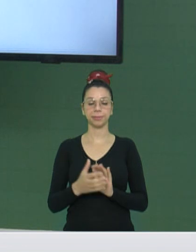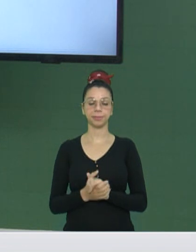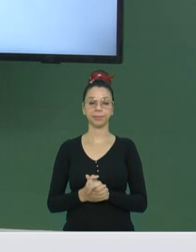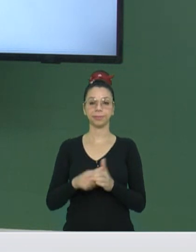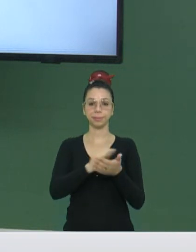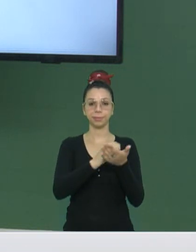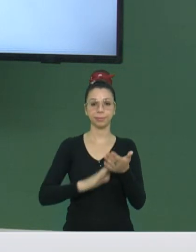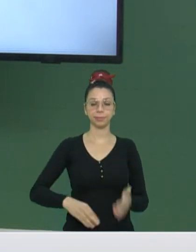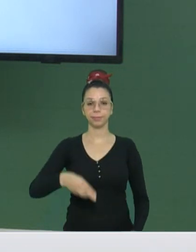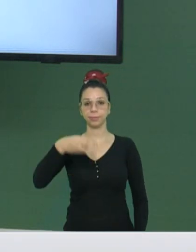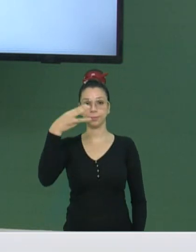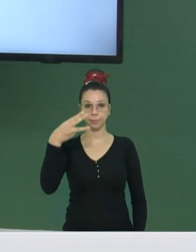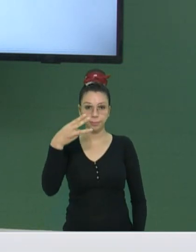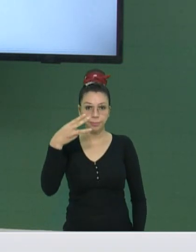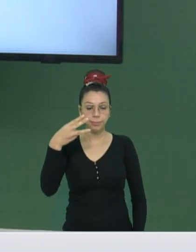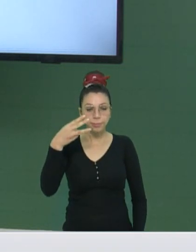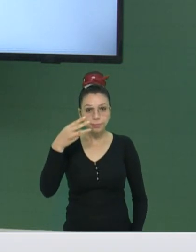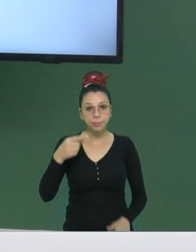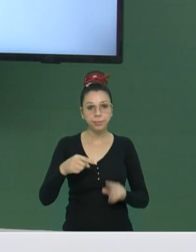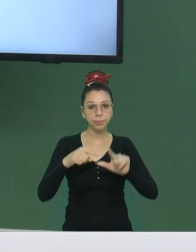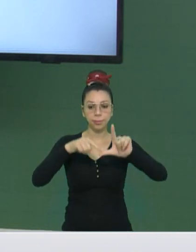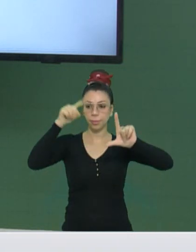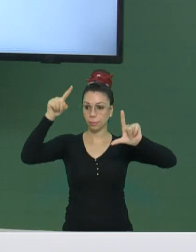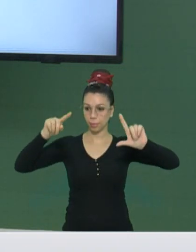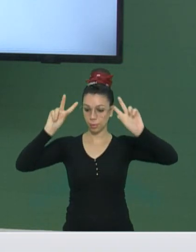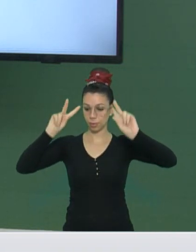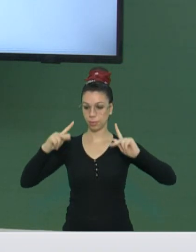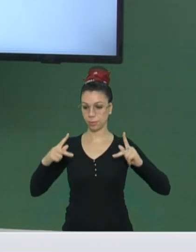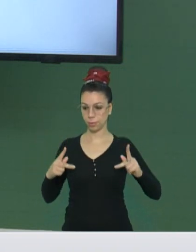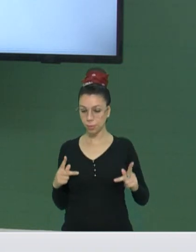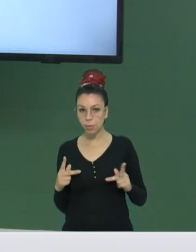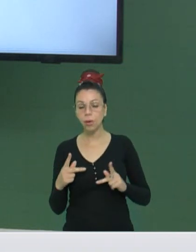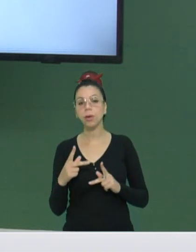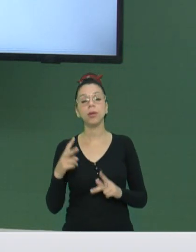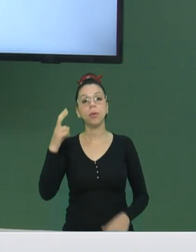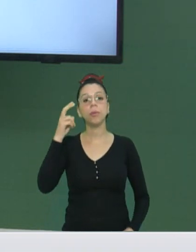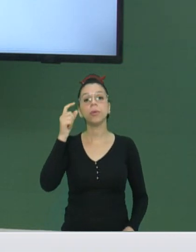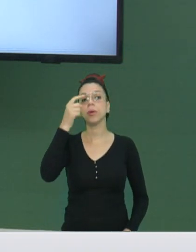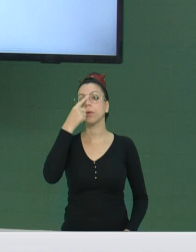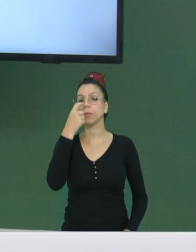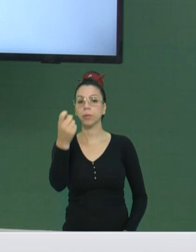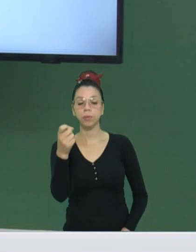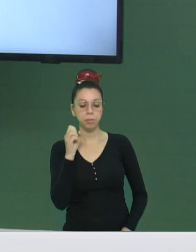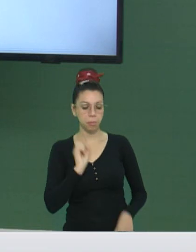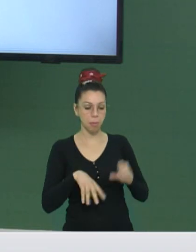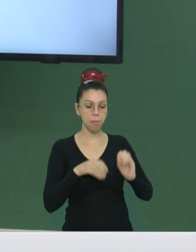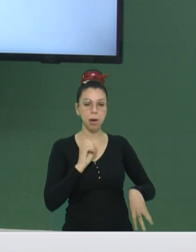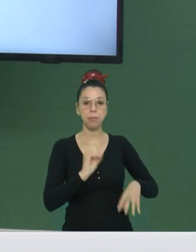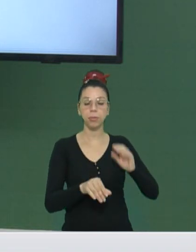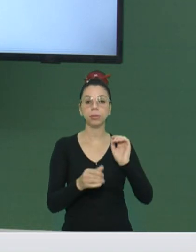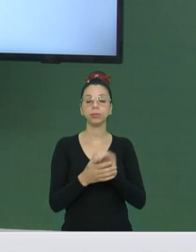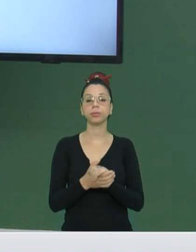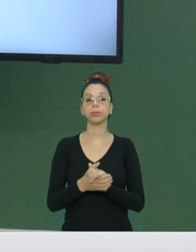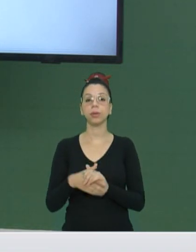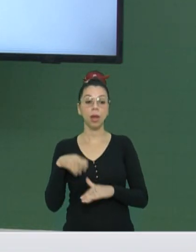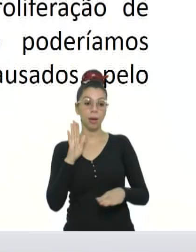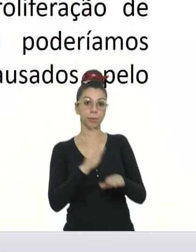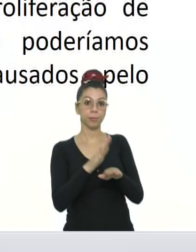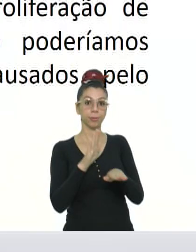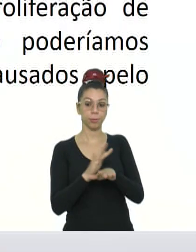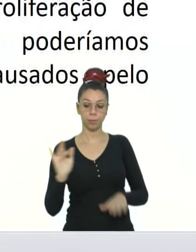gráfico mostra que são seres humanos e a sua cultura de produção de lixo que vem favorecendo a proliferação da dengue